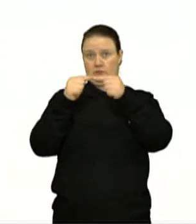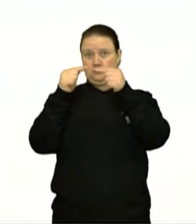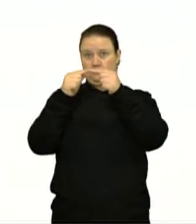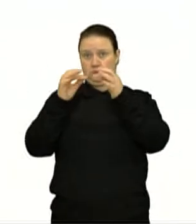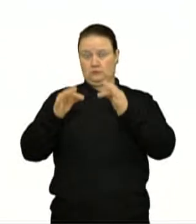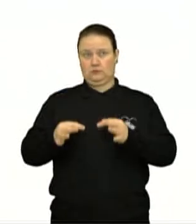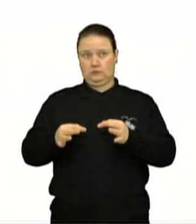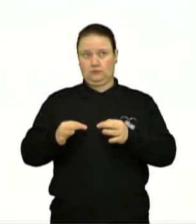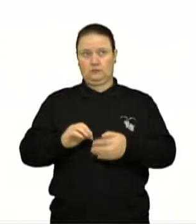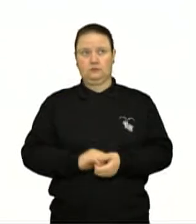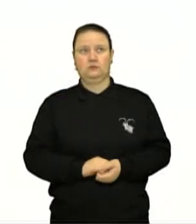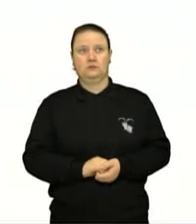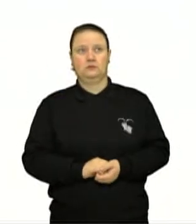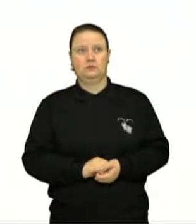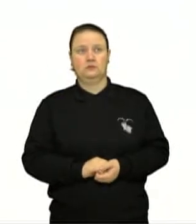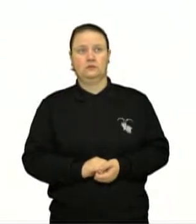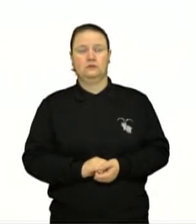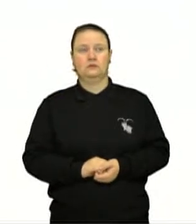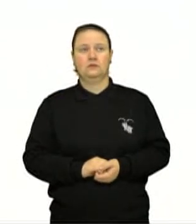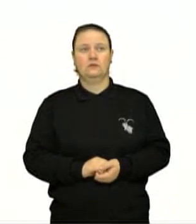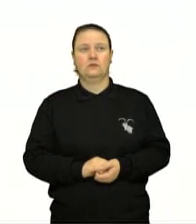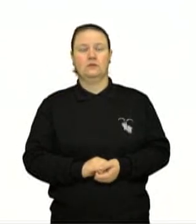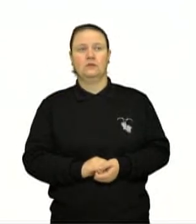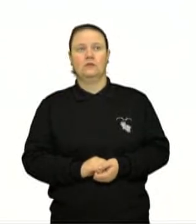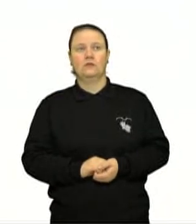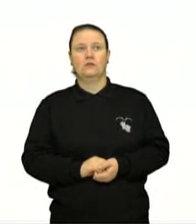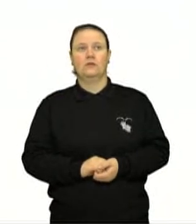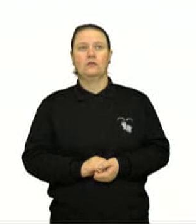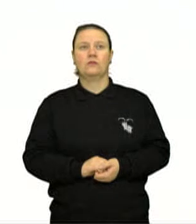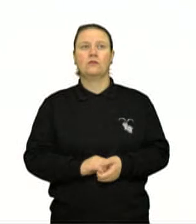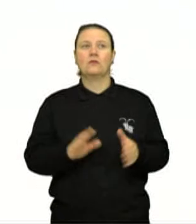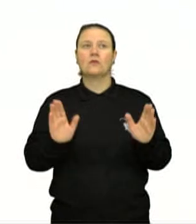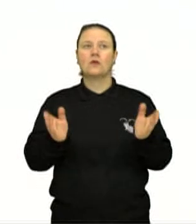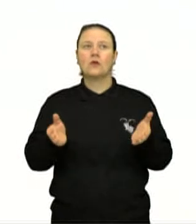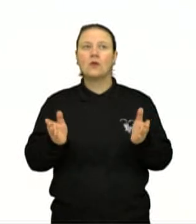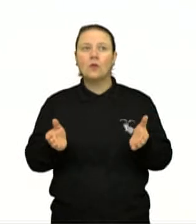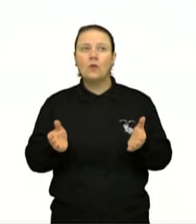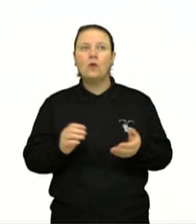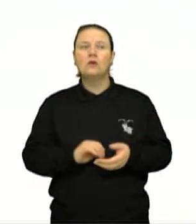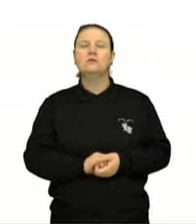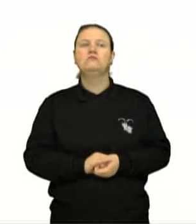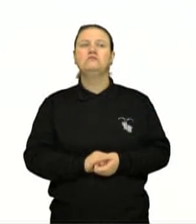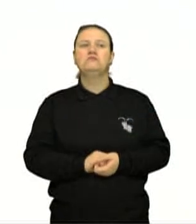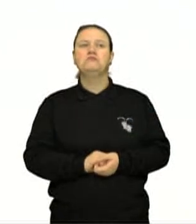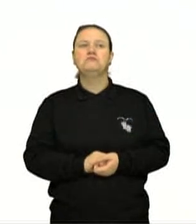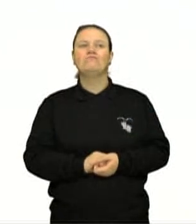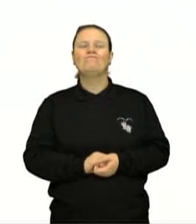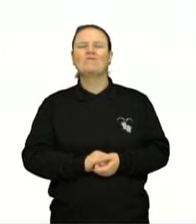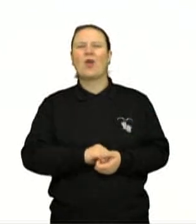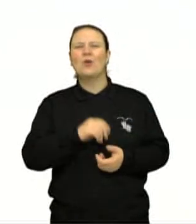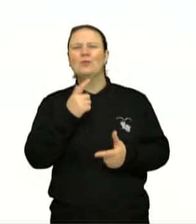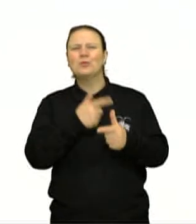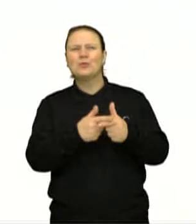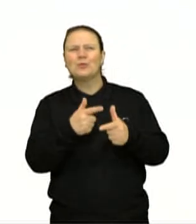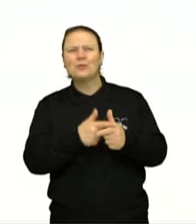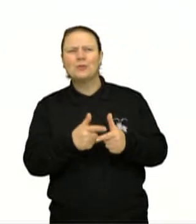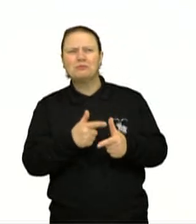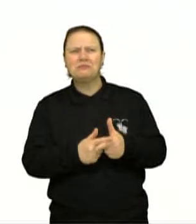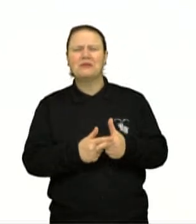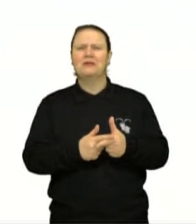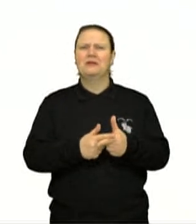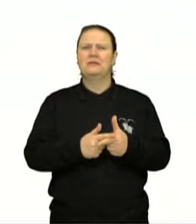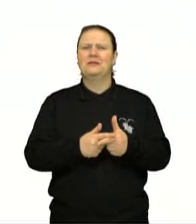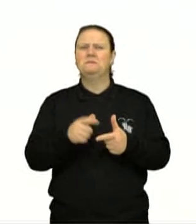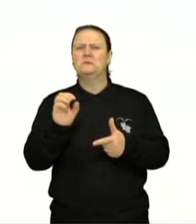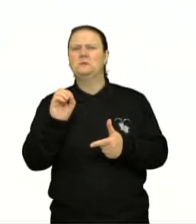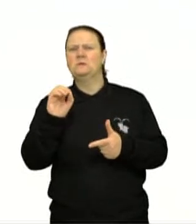Causar, número 4. Causar um enfado ou mala situação. Pudrir todo. Então, eu falo